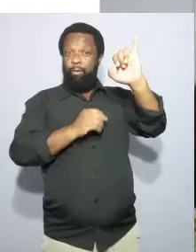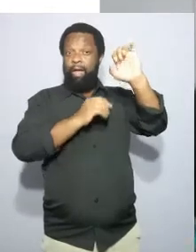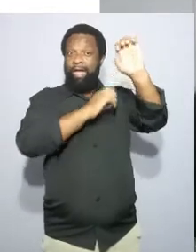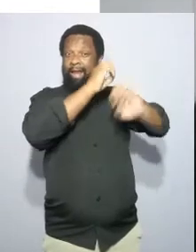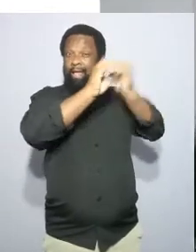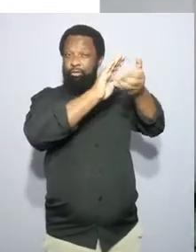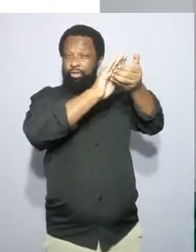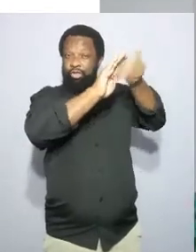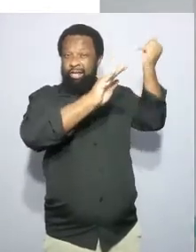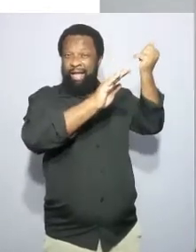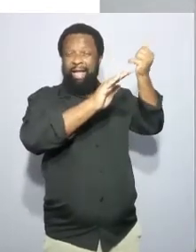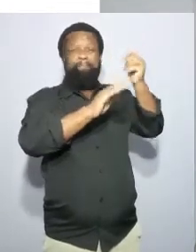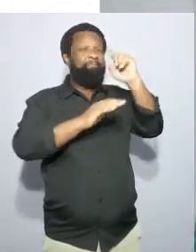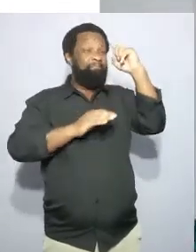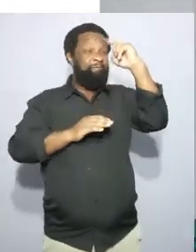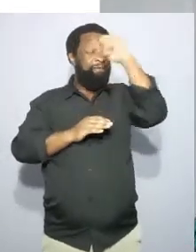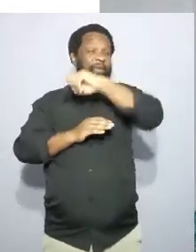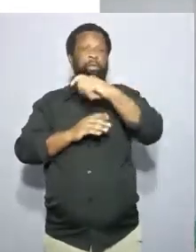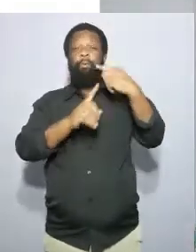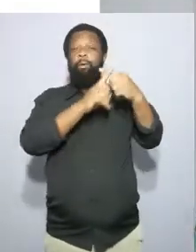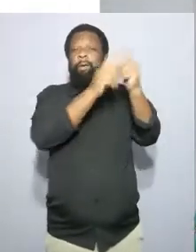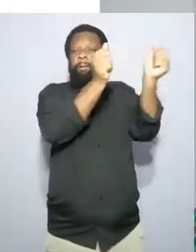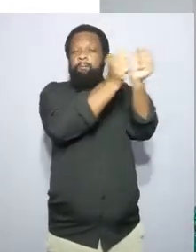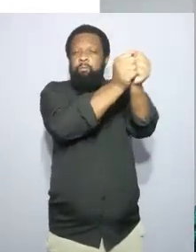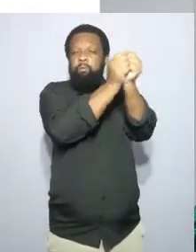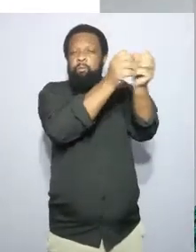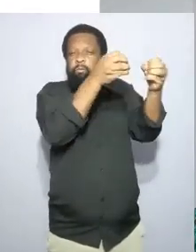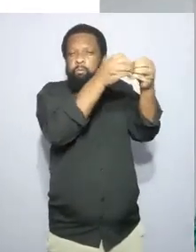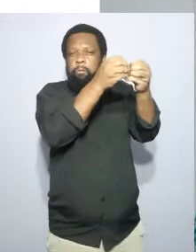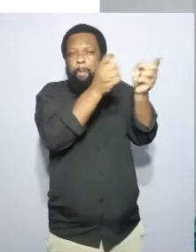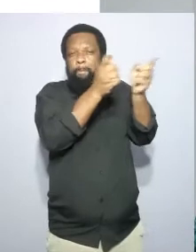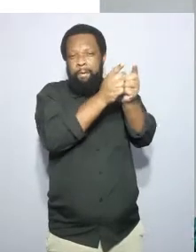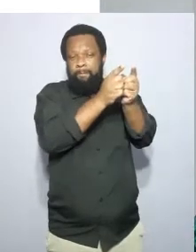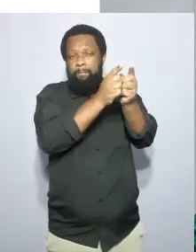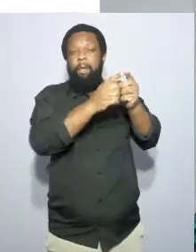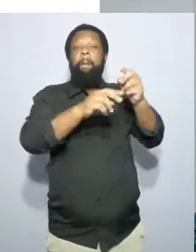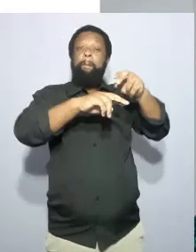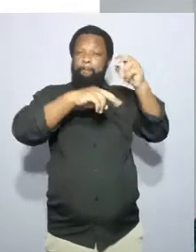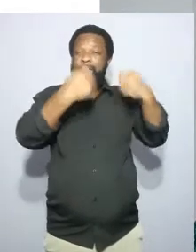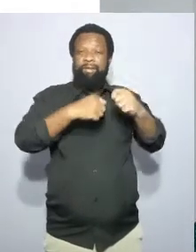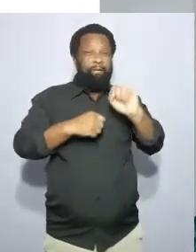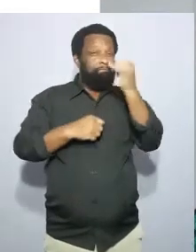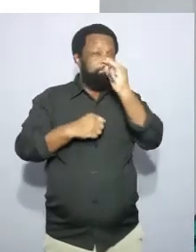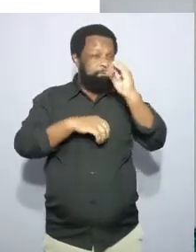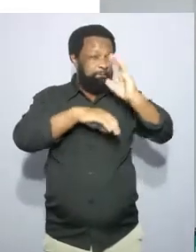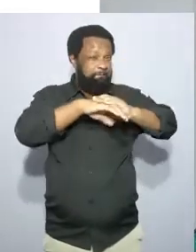ser menor, é mais difícil, porque ele está mais atraído. Então, mais energia terá que ser